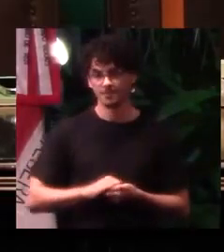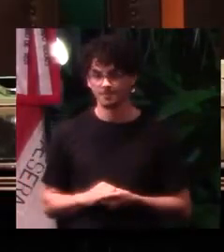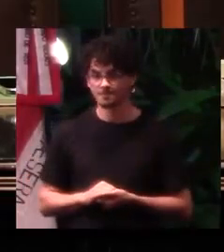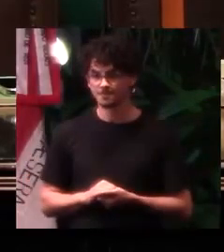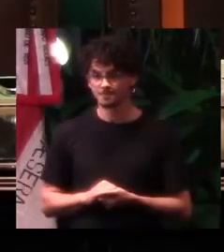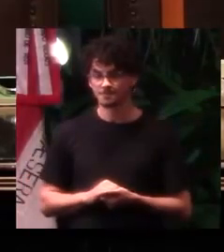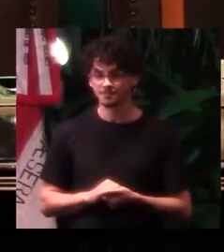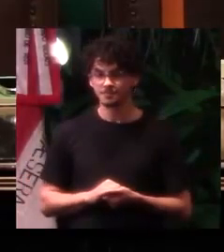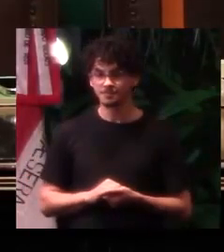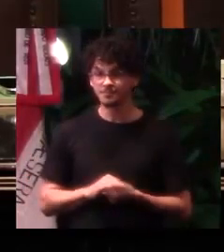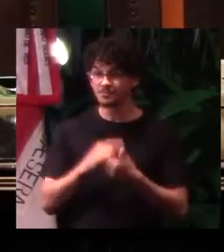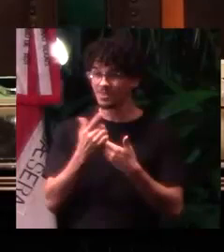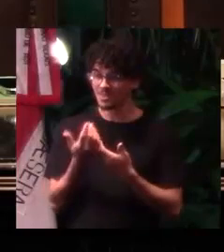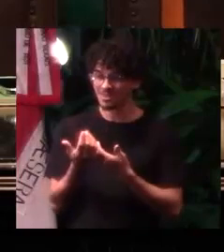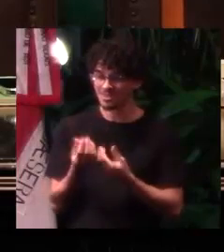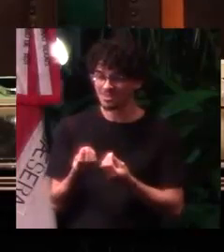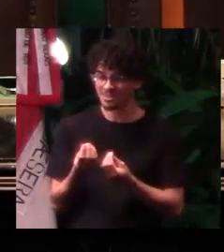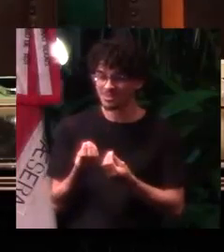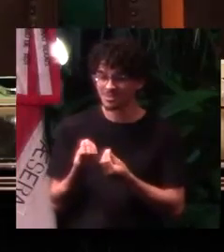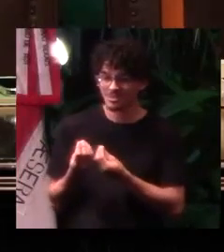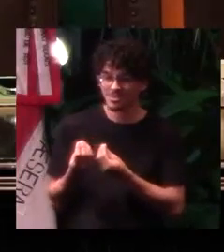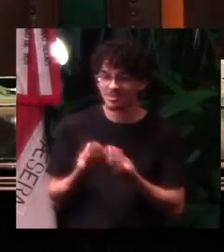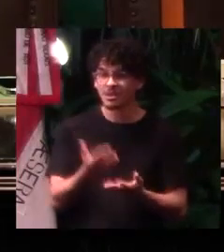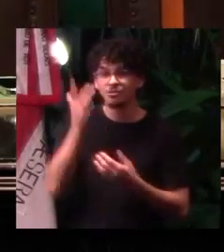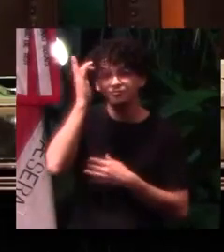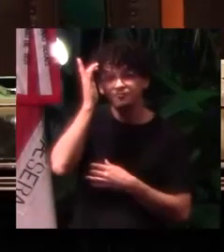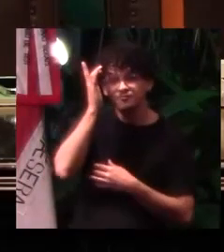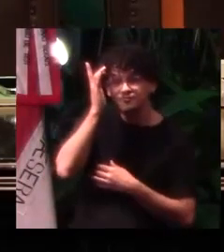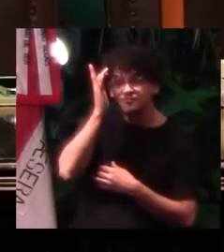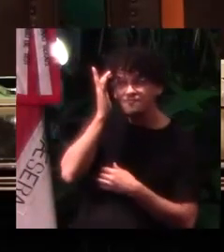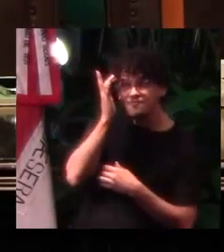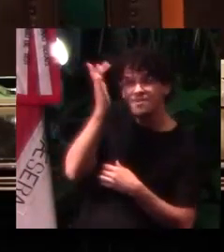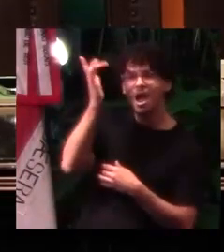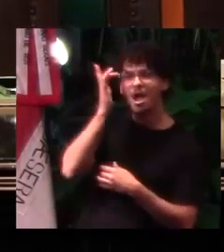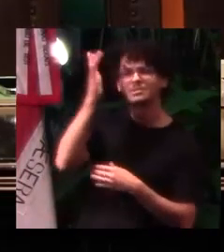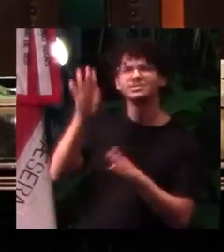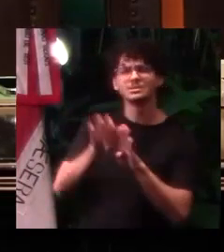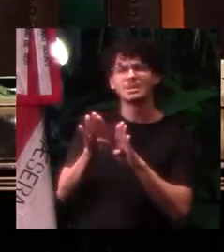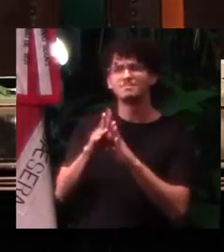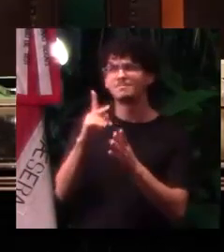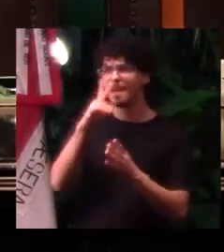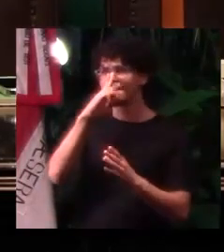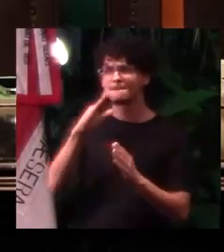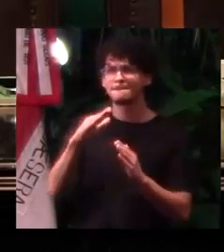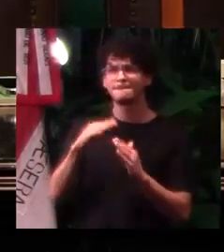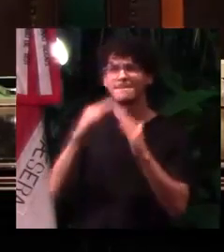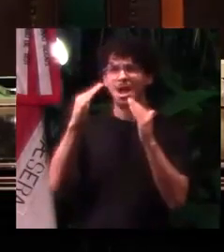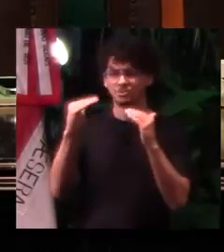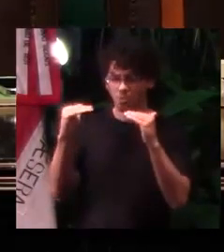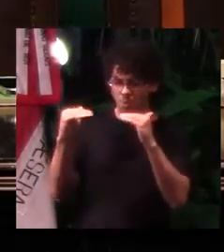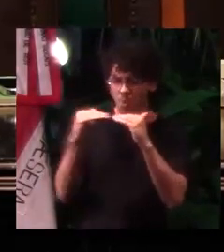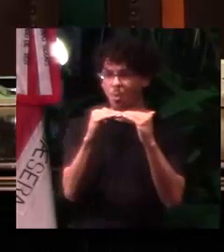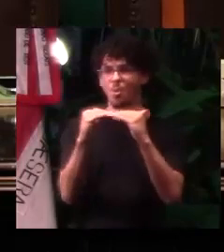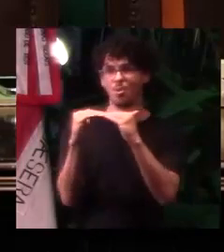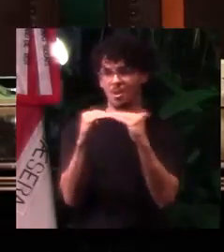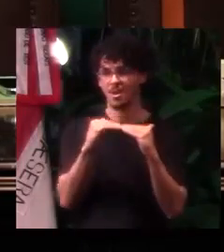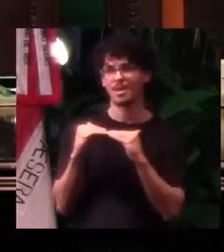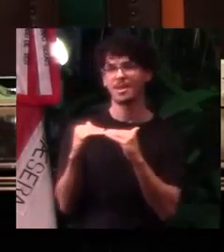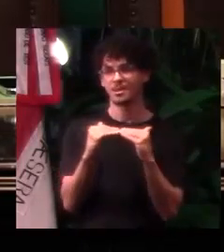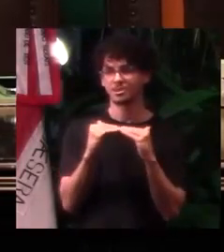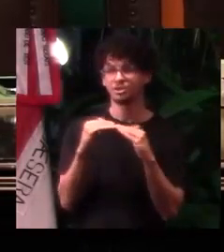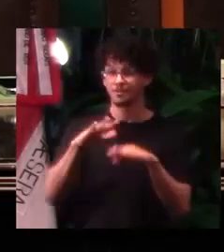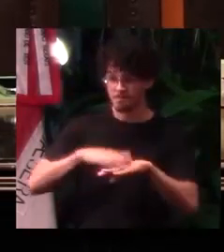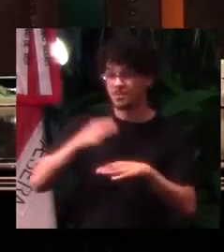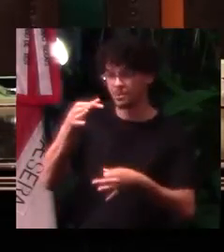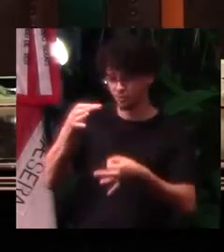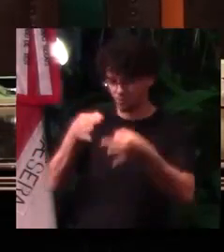é? Facilitando e tornando mais coerente, mais possível, mais